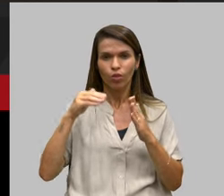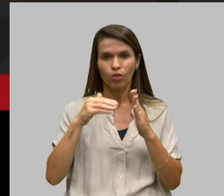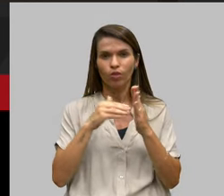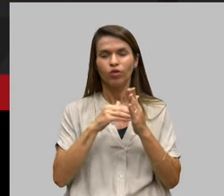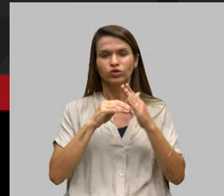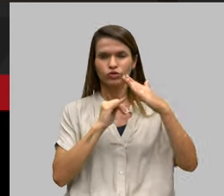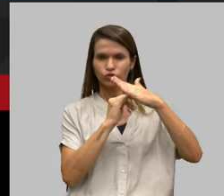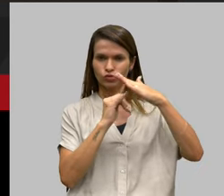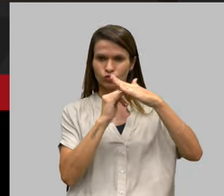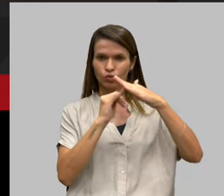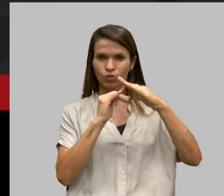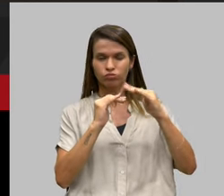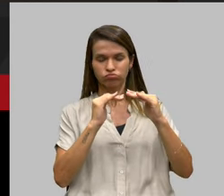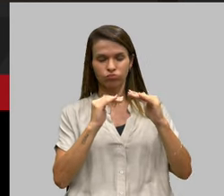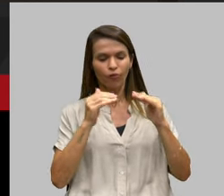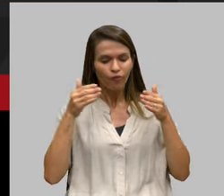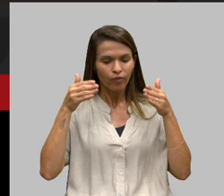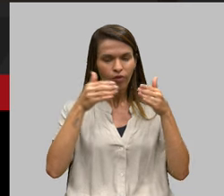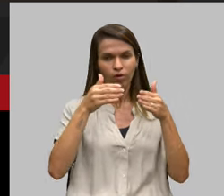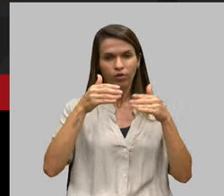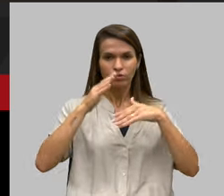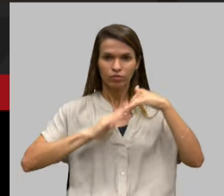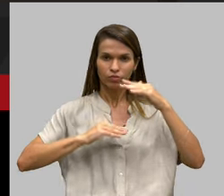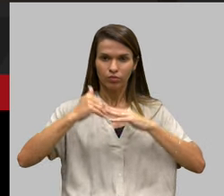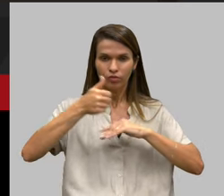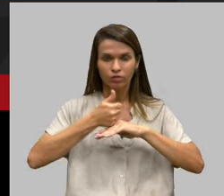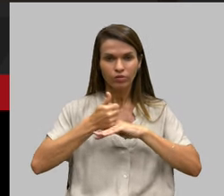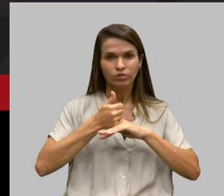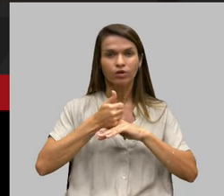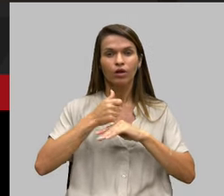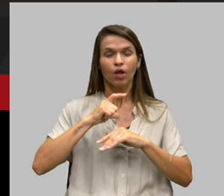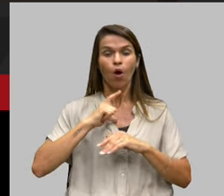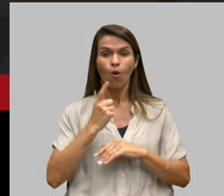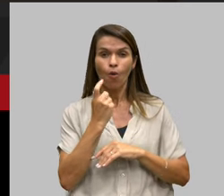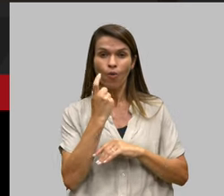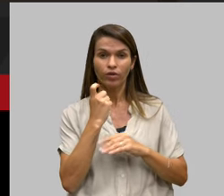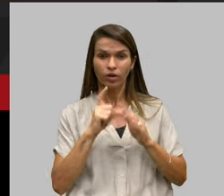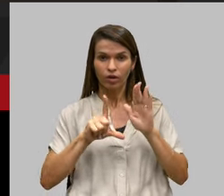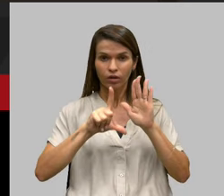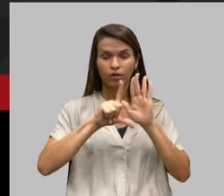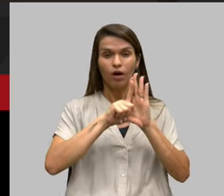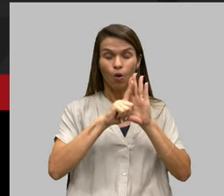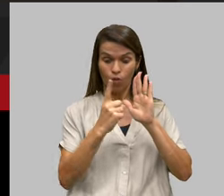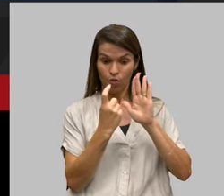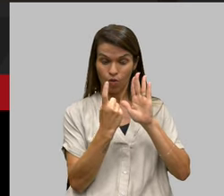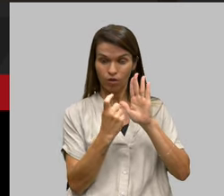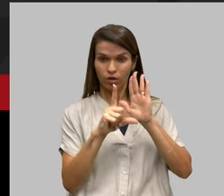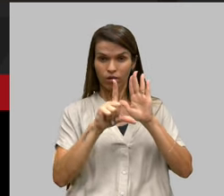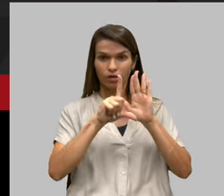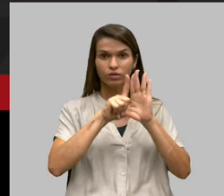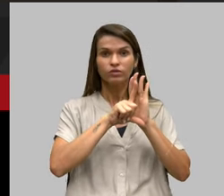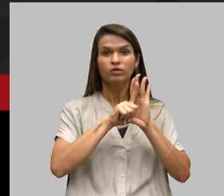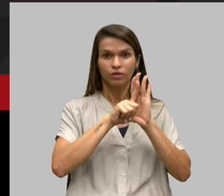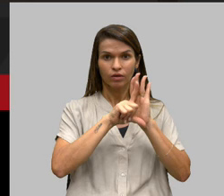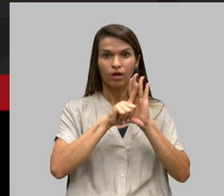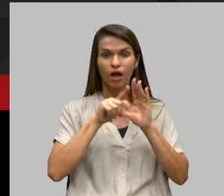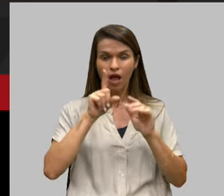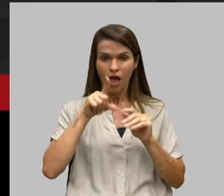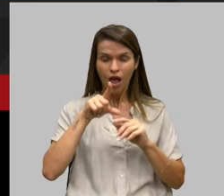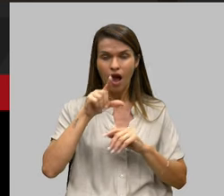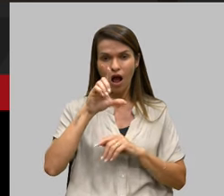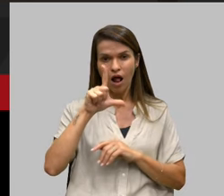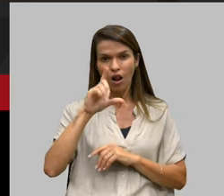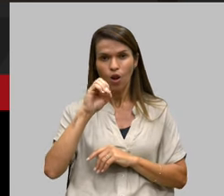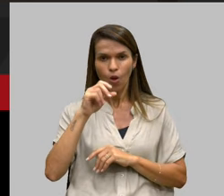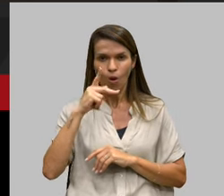por categoria profissional passaram a ter uma única legislação e essa única legislação foi a Lopes a melhor